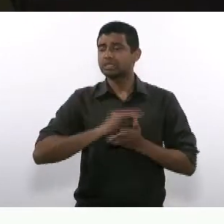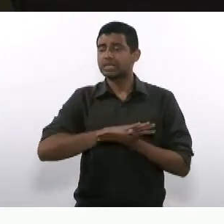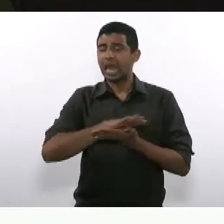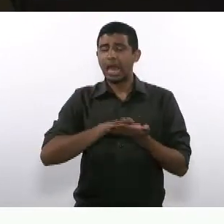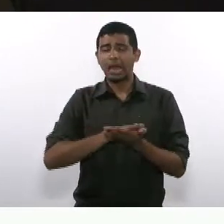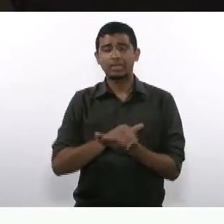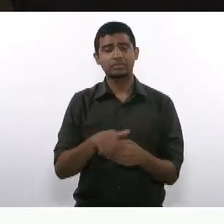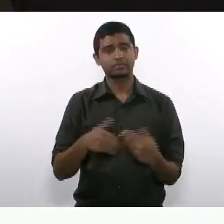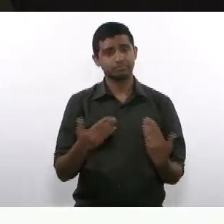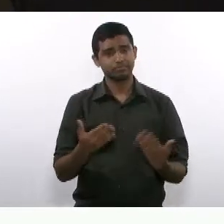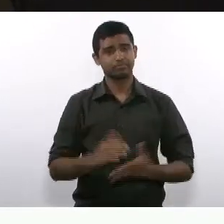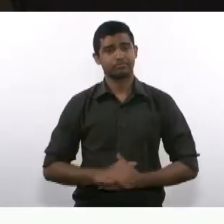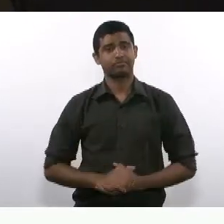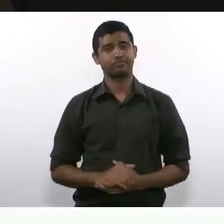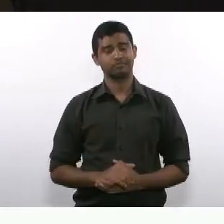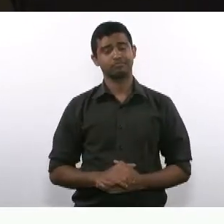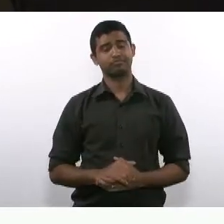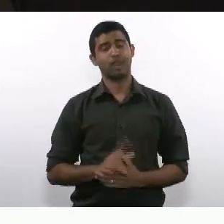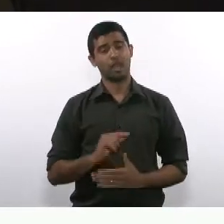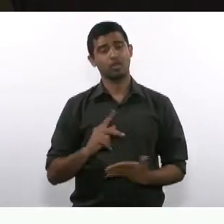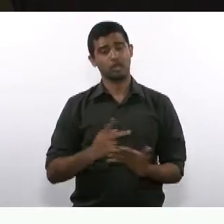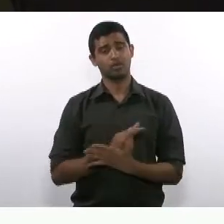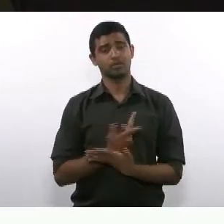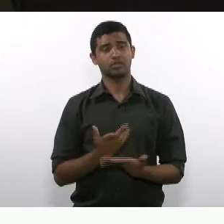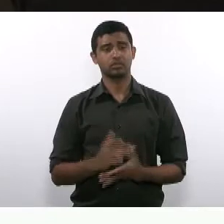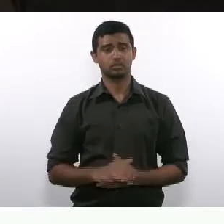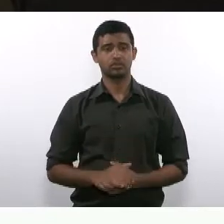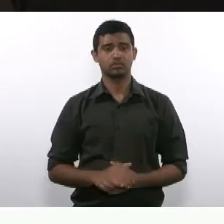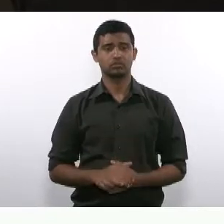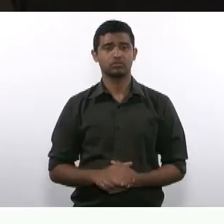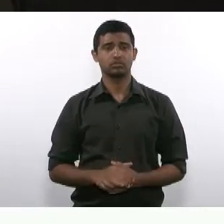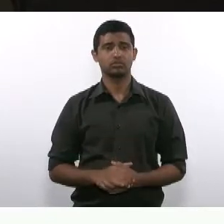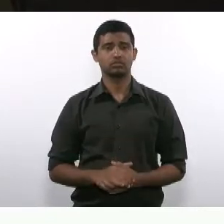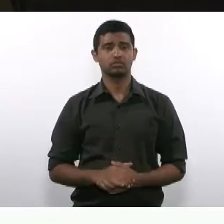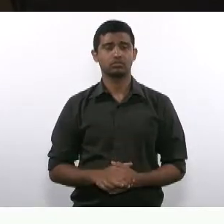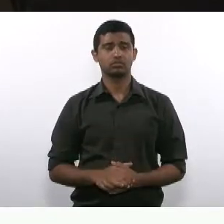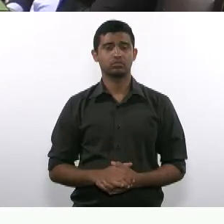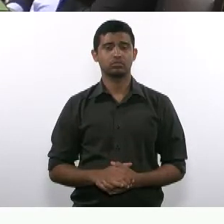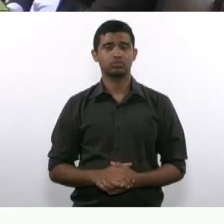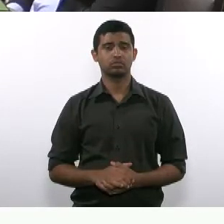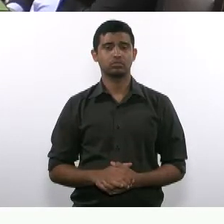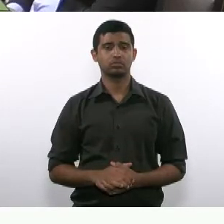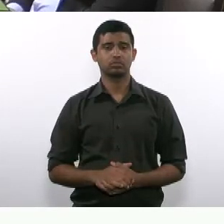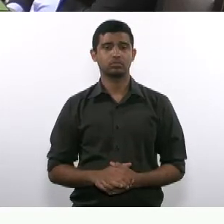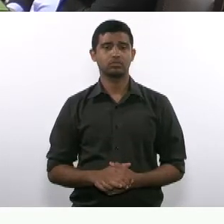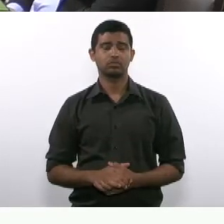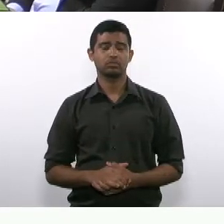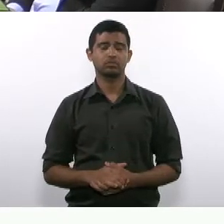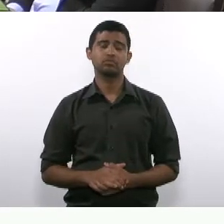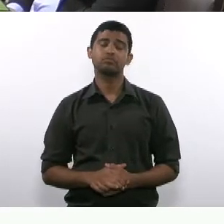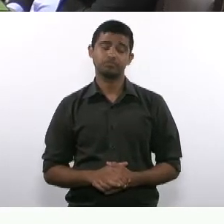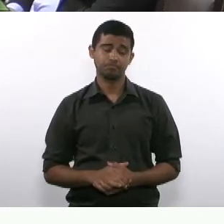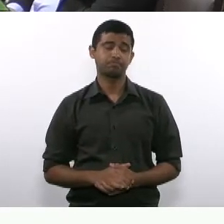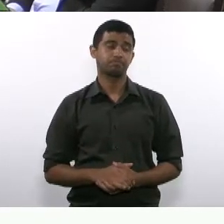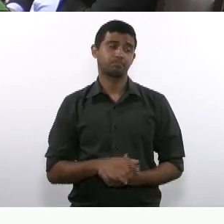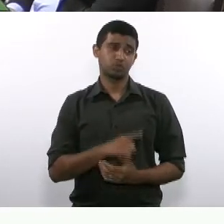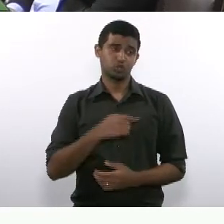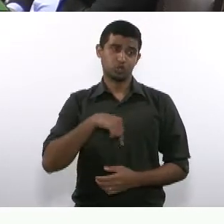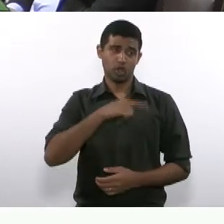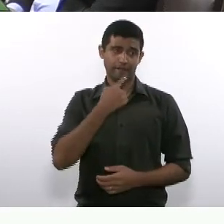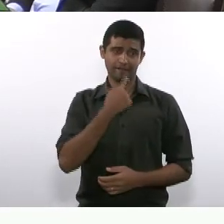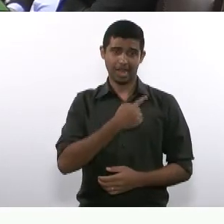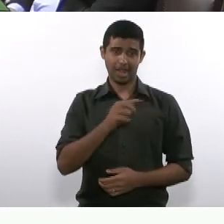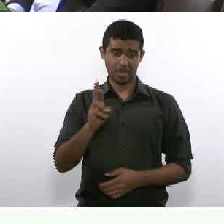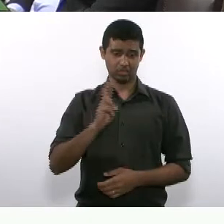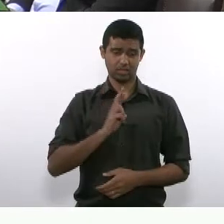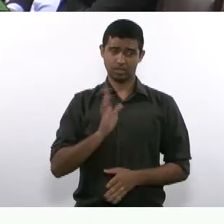Tá? Infelizmente, é isso que acontece. A gente não colocou entre as ações não menores em termos de resultado, mas ações que